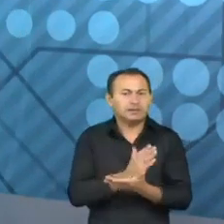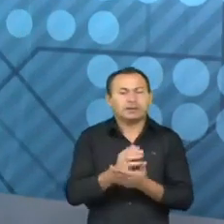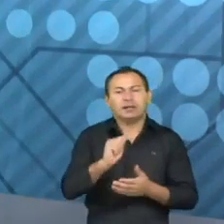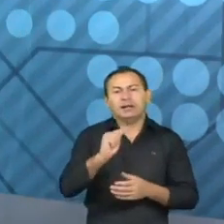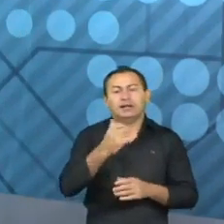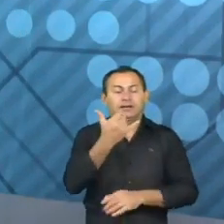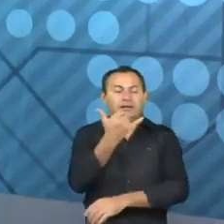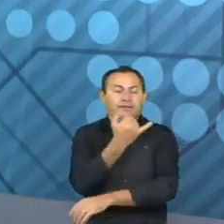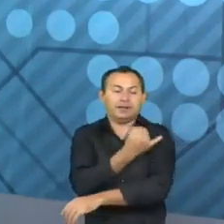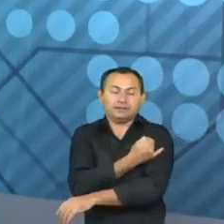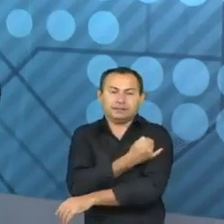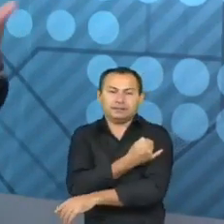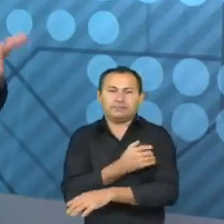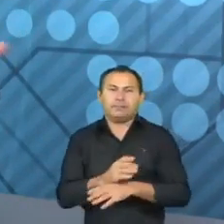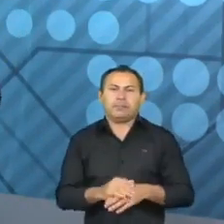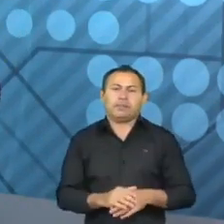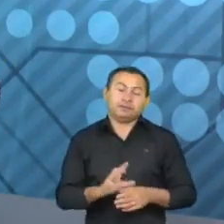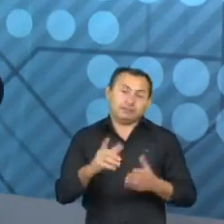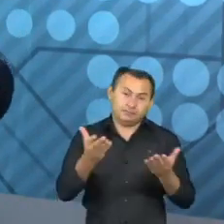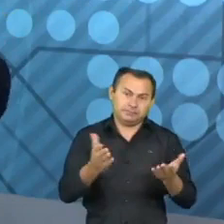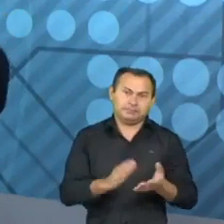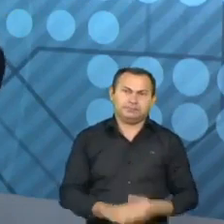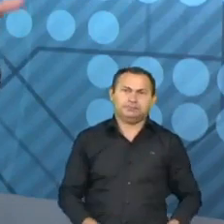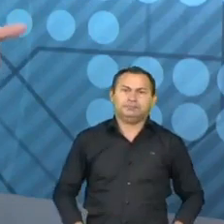vacinas estão sendo